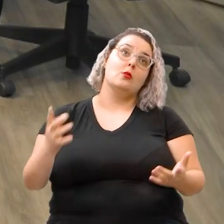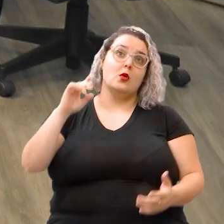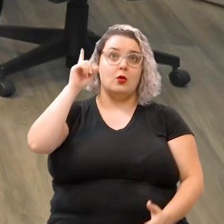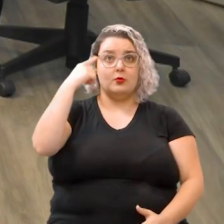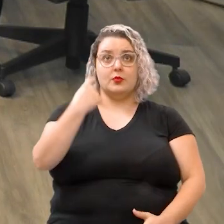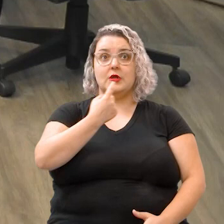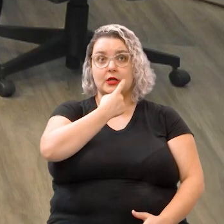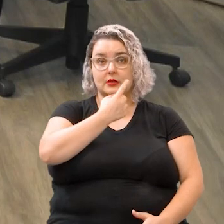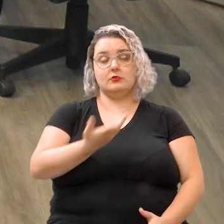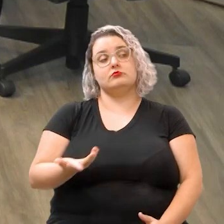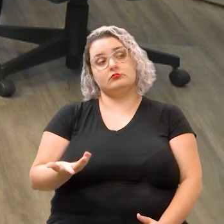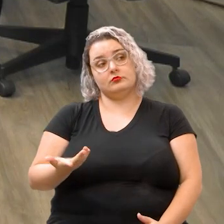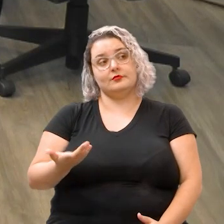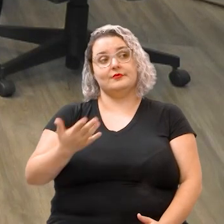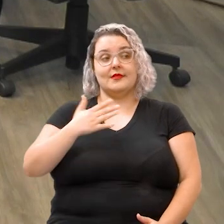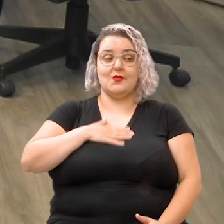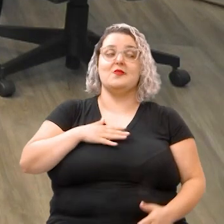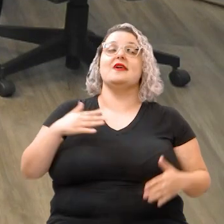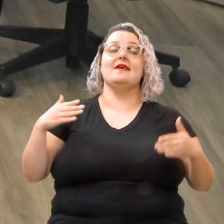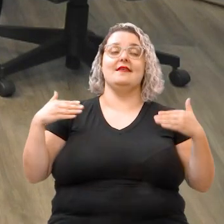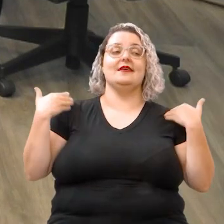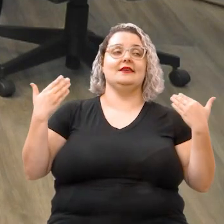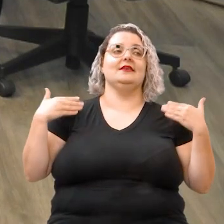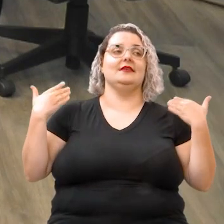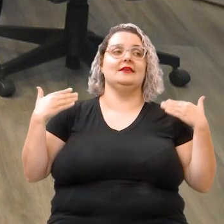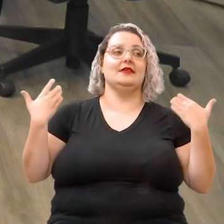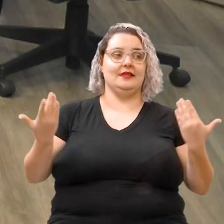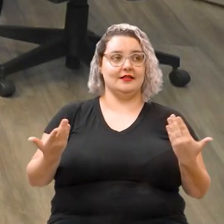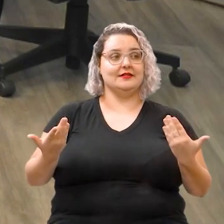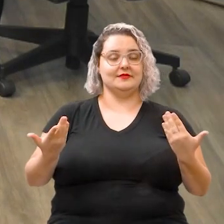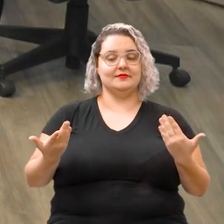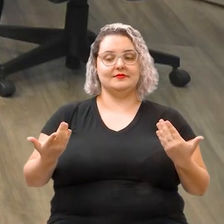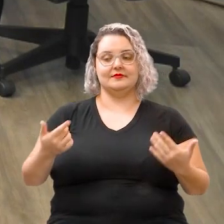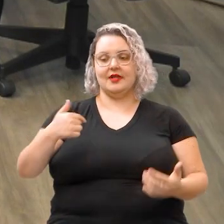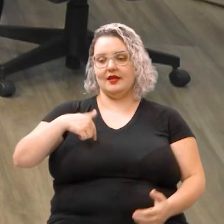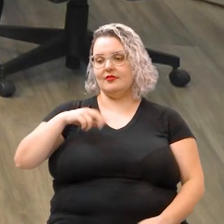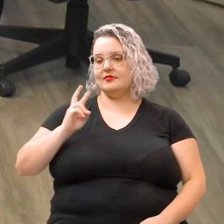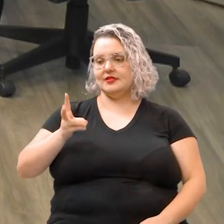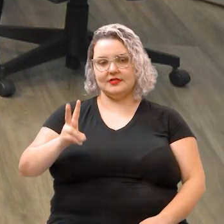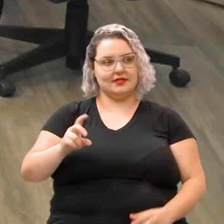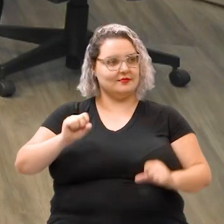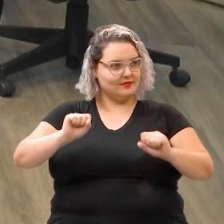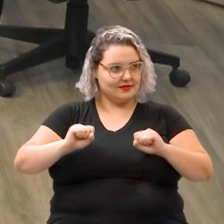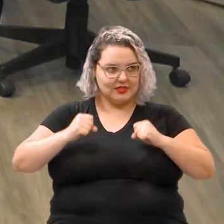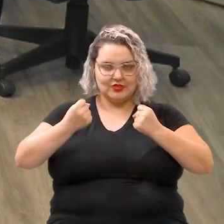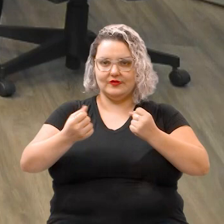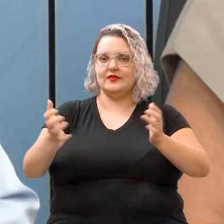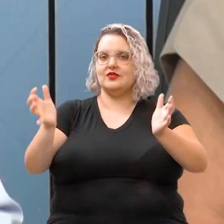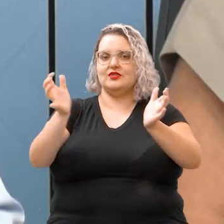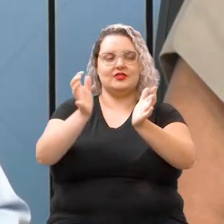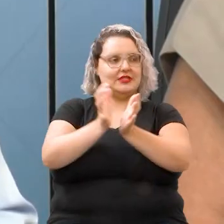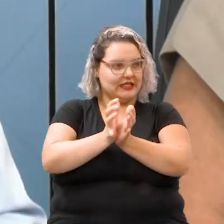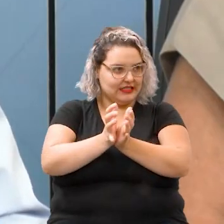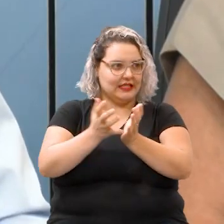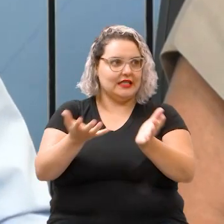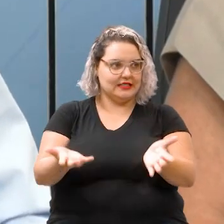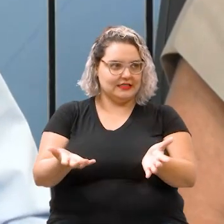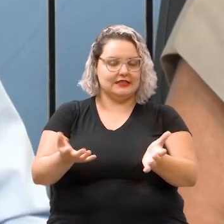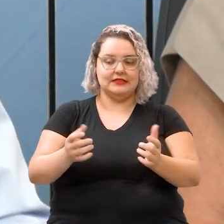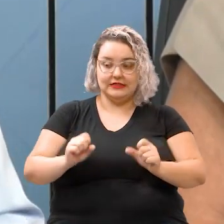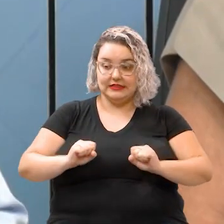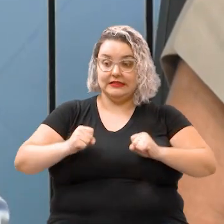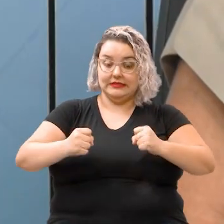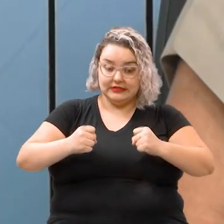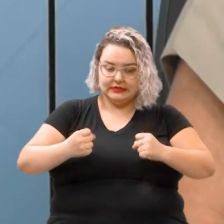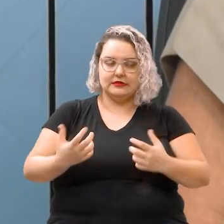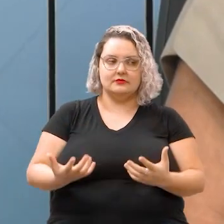mim é um motivo de muita alegria, né? Eu que sempre defendi a classe e briguei,